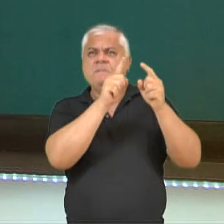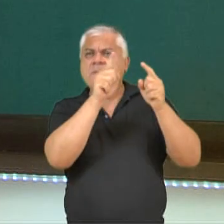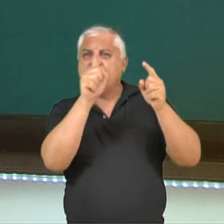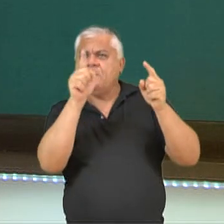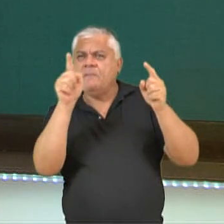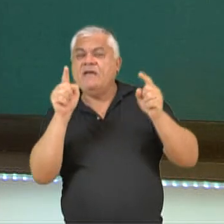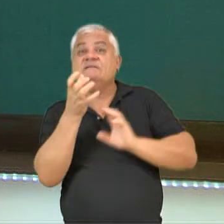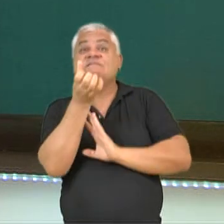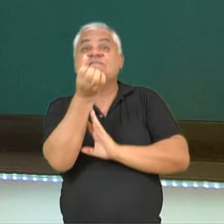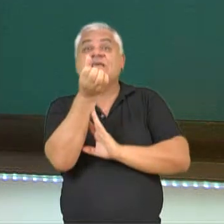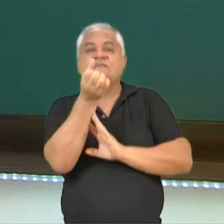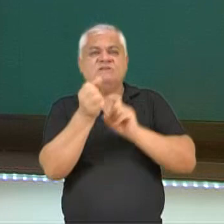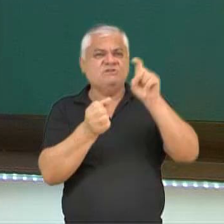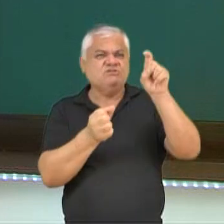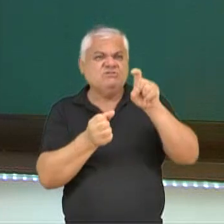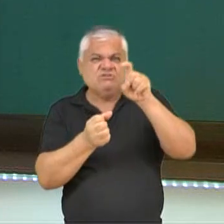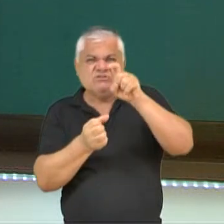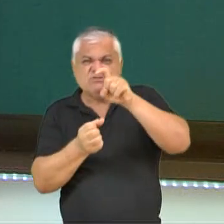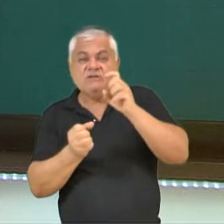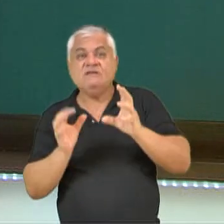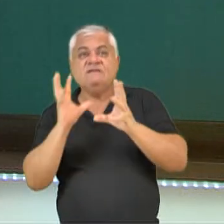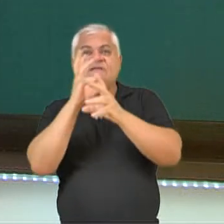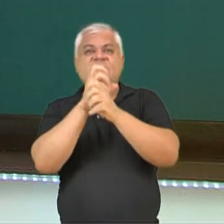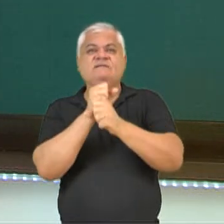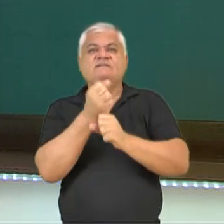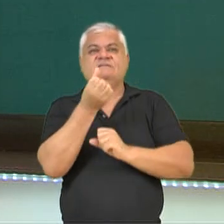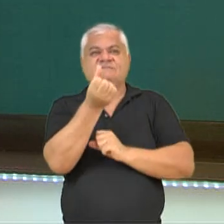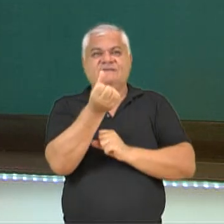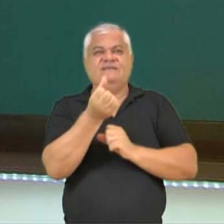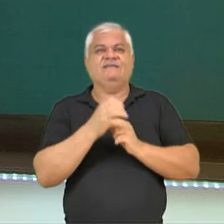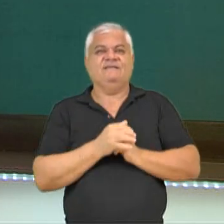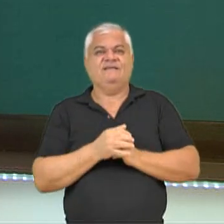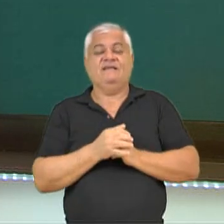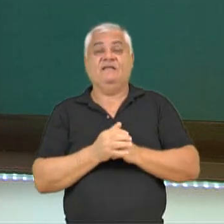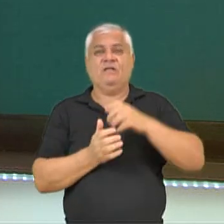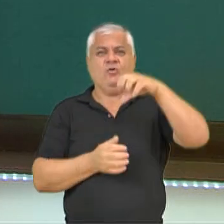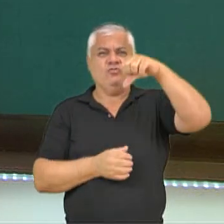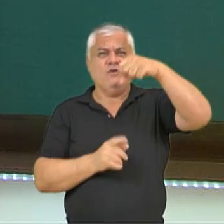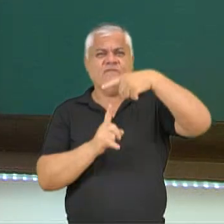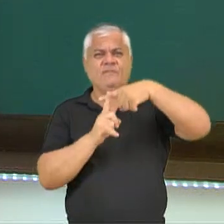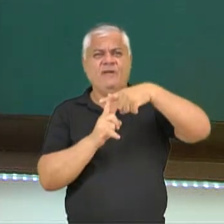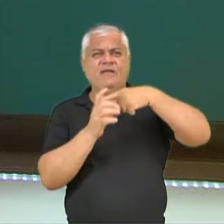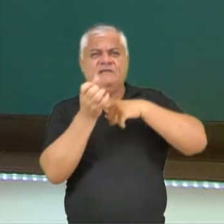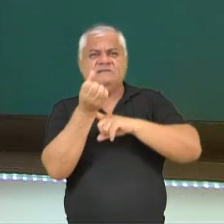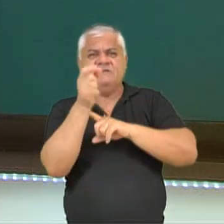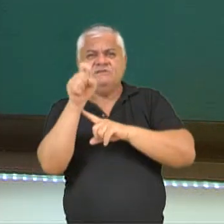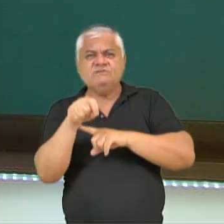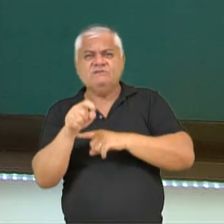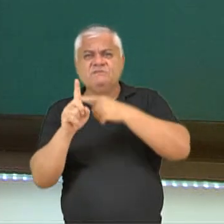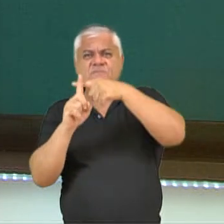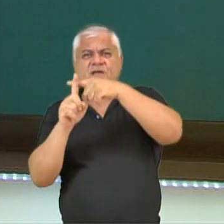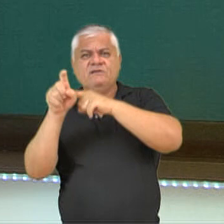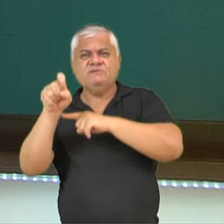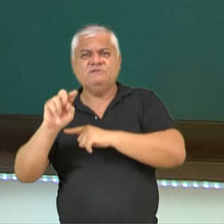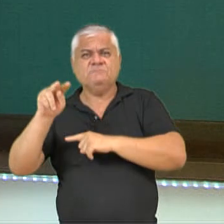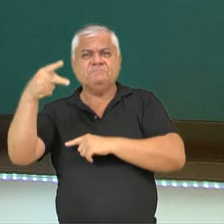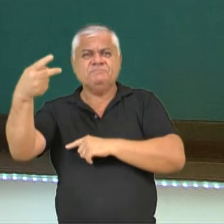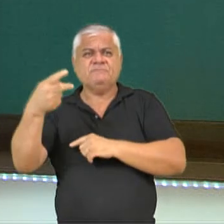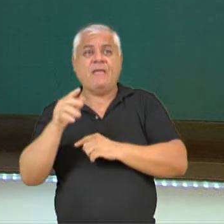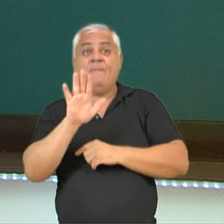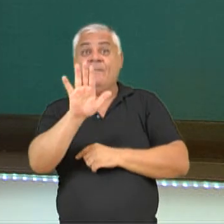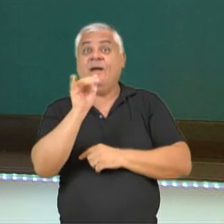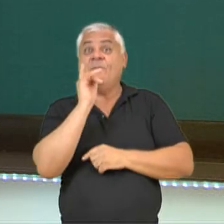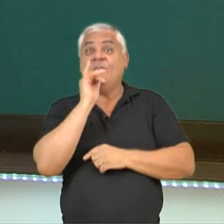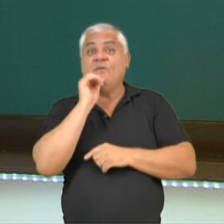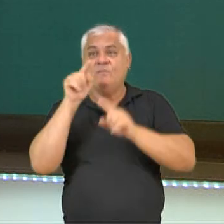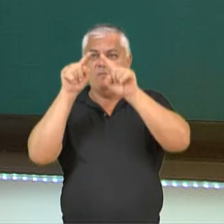6x. Então, a área do quadrado é 9 mais 6x mais x ao quadrado. Mas eu também posso determinar, pegando o lado do